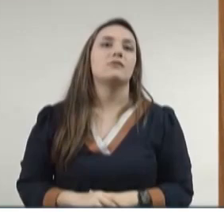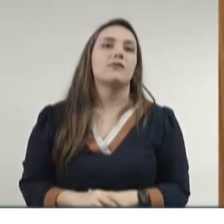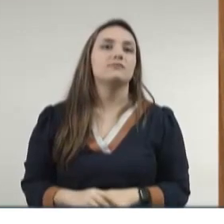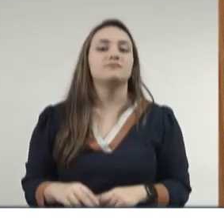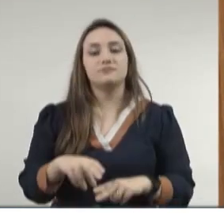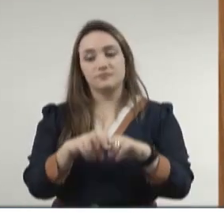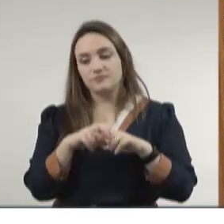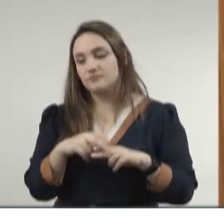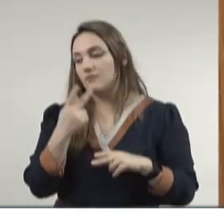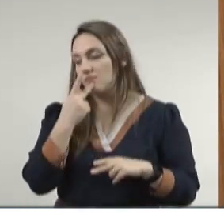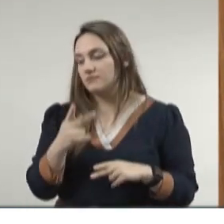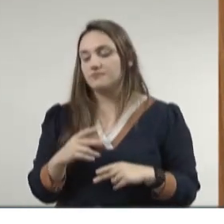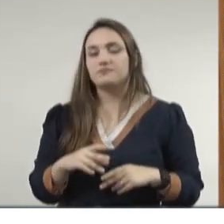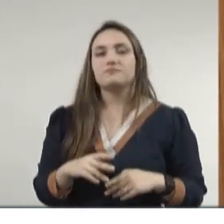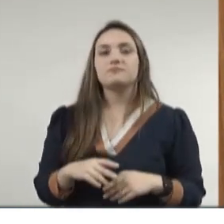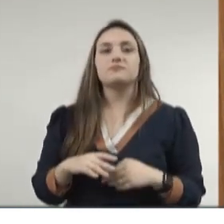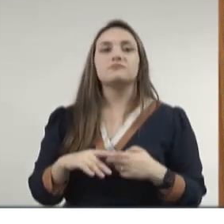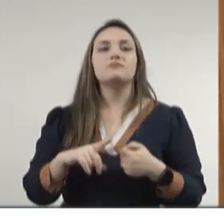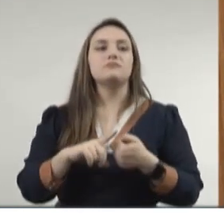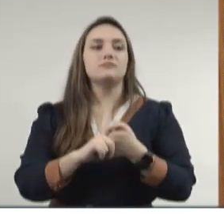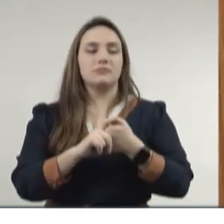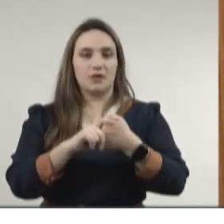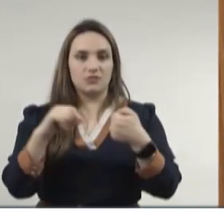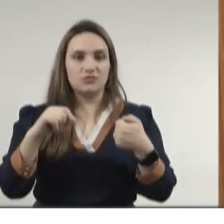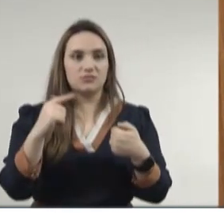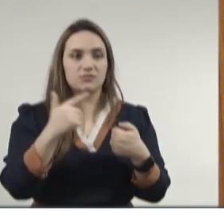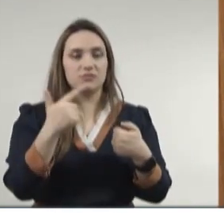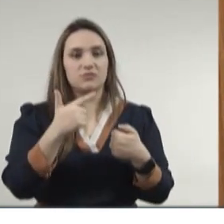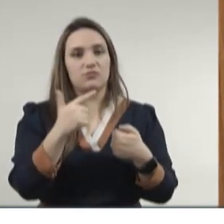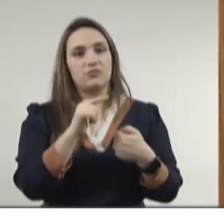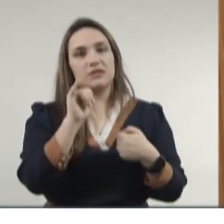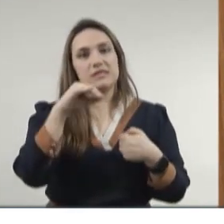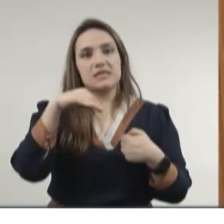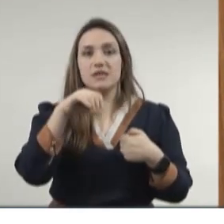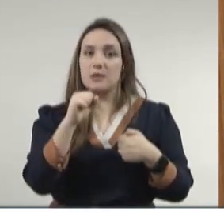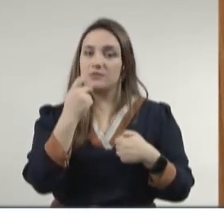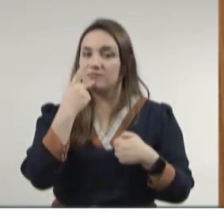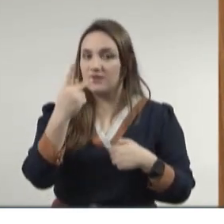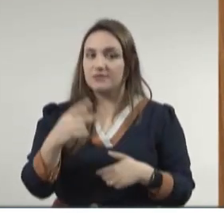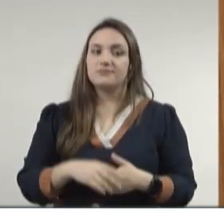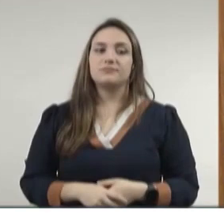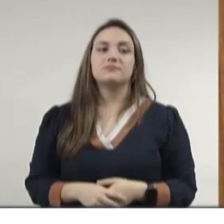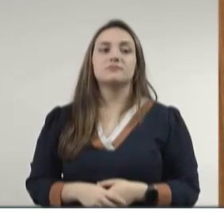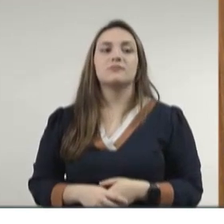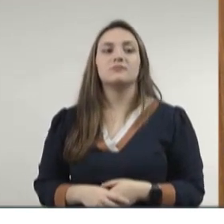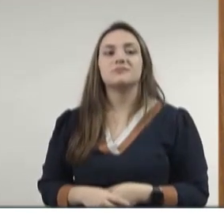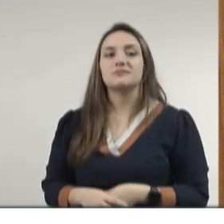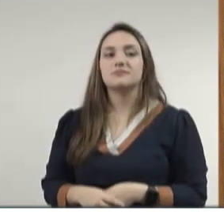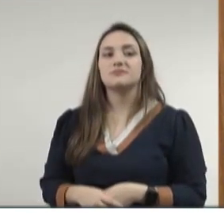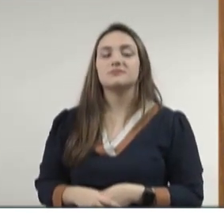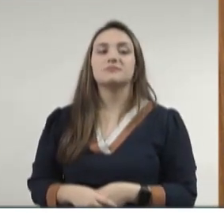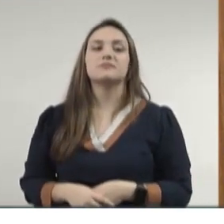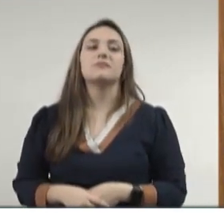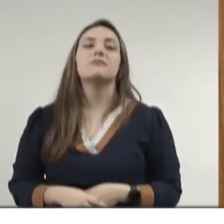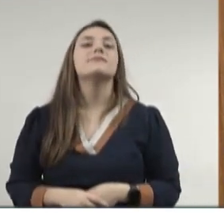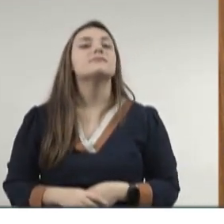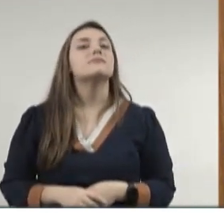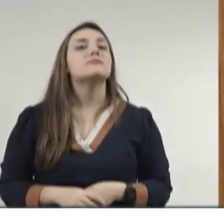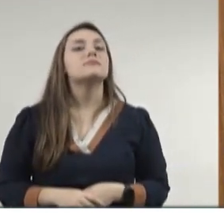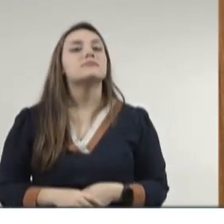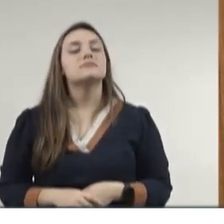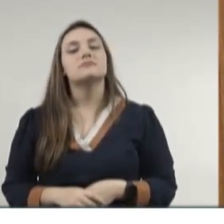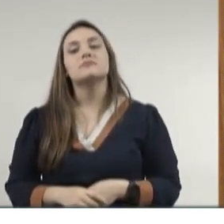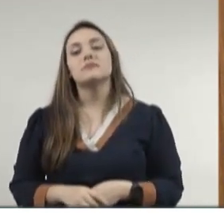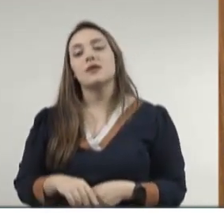artigo 2º do ICMS ecológico, que diz o seguinte: são beneficiados pelo